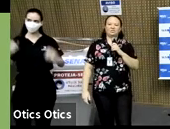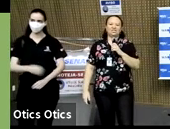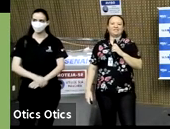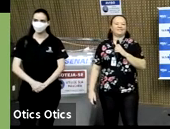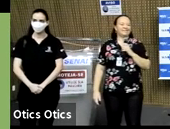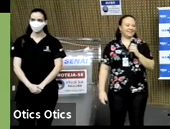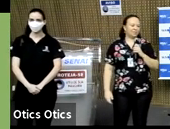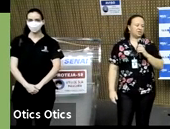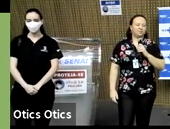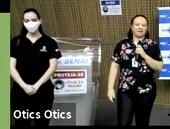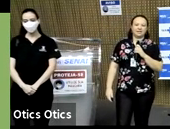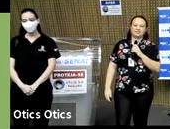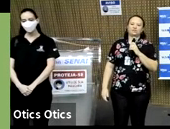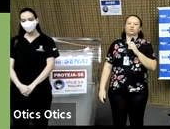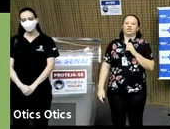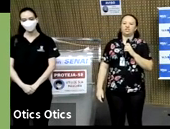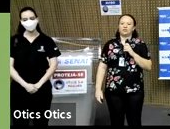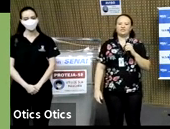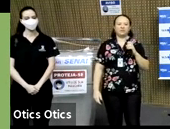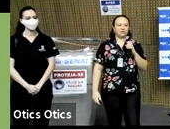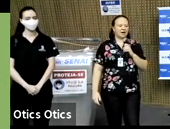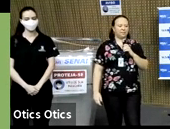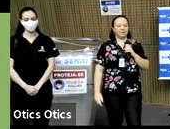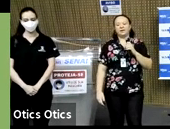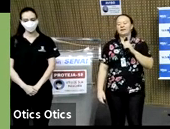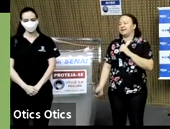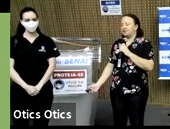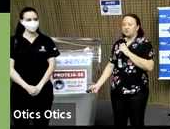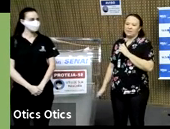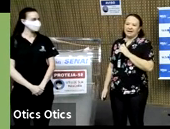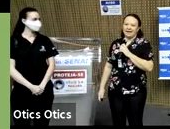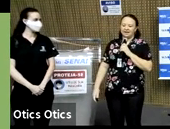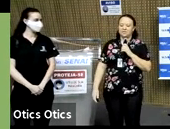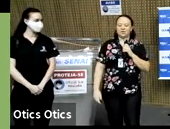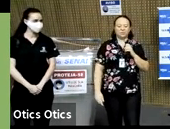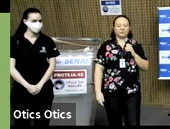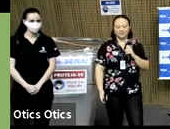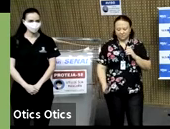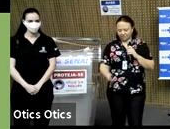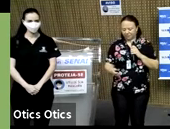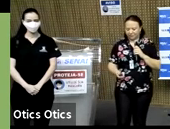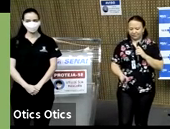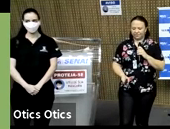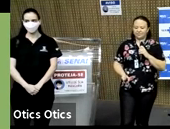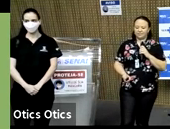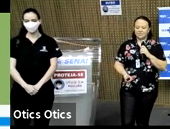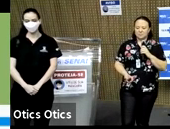Olá, bom dia. Eu me chamo Vanessa, estou gerente da OSF Coab, e essa é a enfermeira Érica que me acompanha.